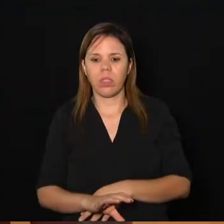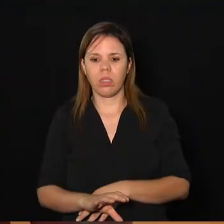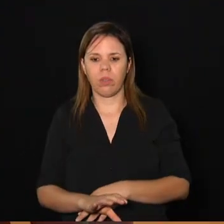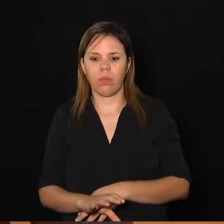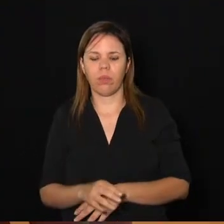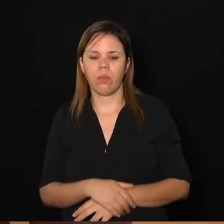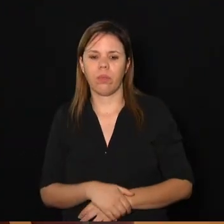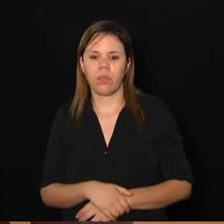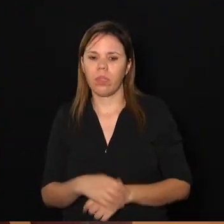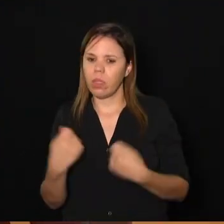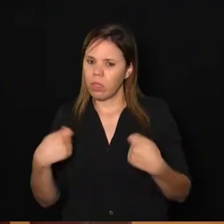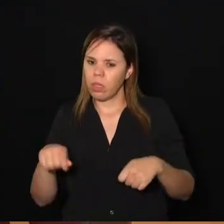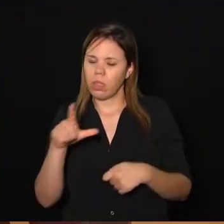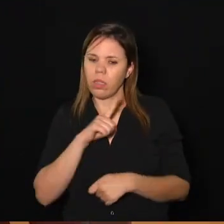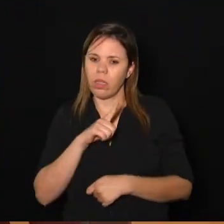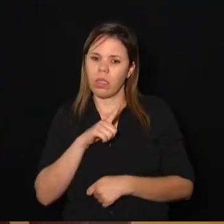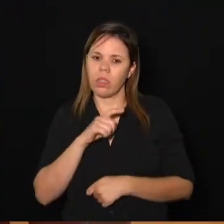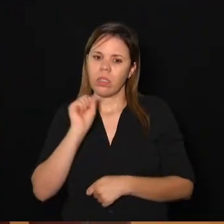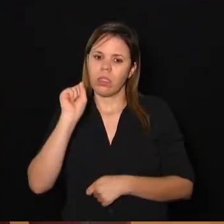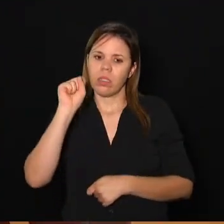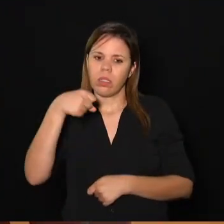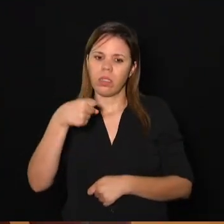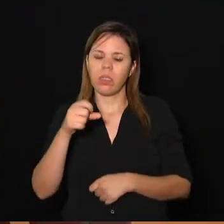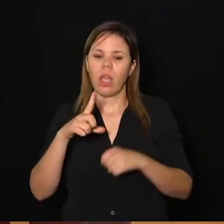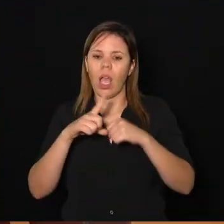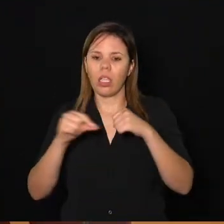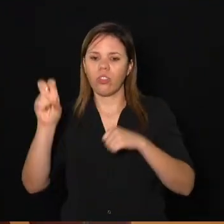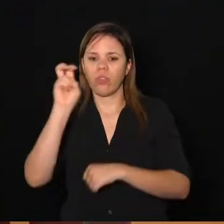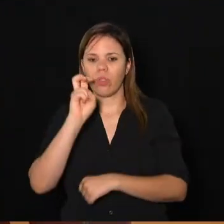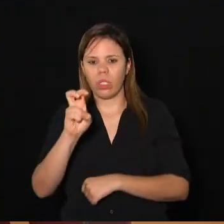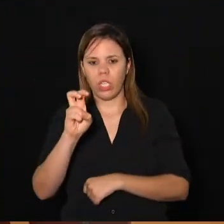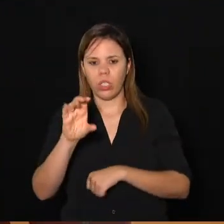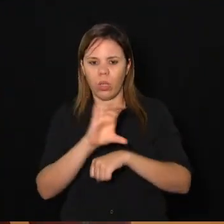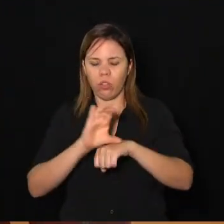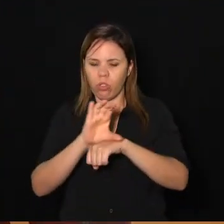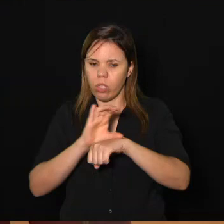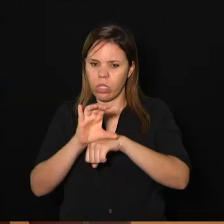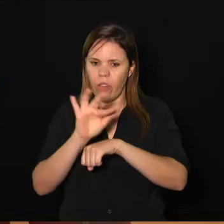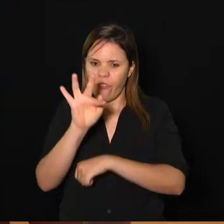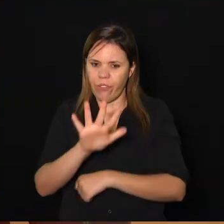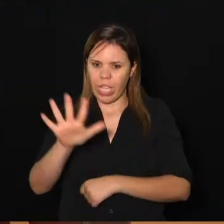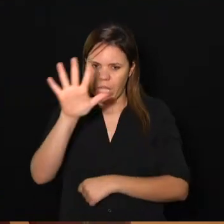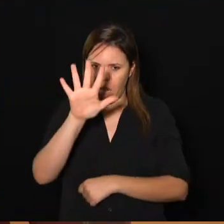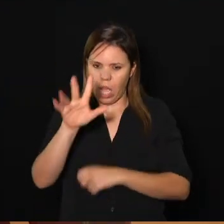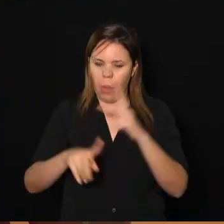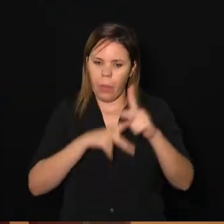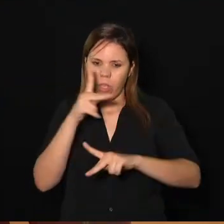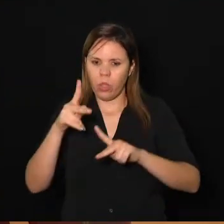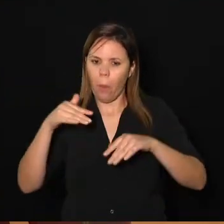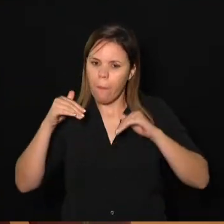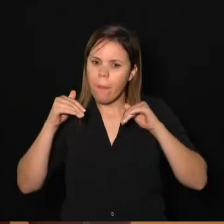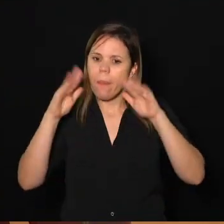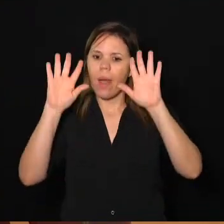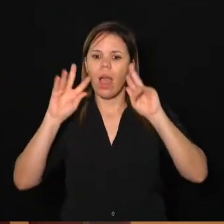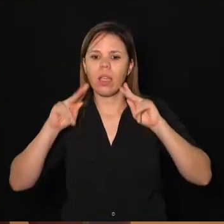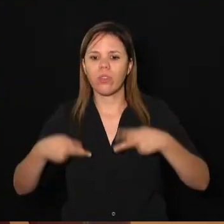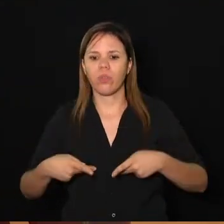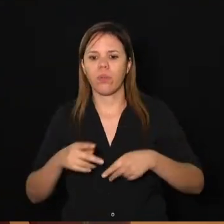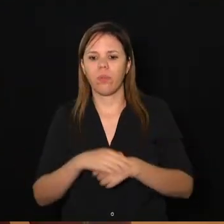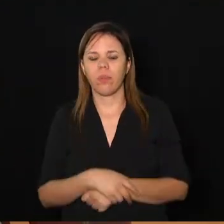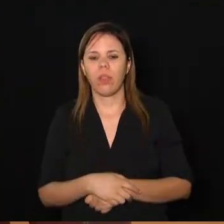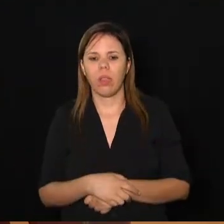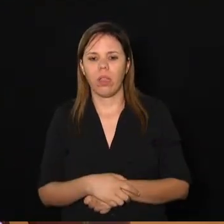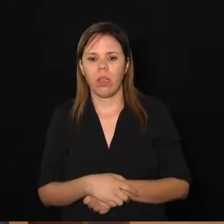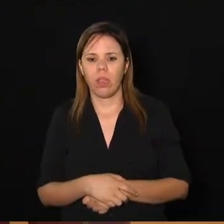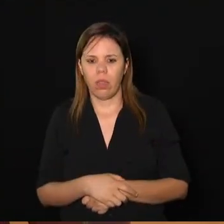teria sim cumprido com o artigo 5 da constituição federal um povo mais humano pois não